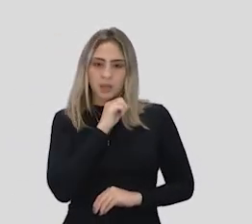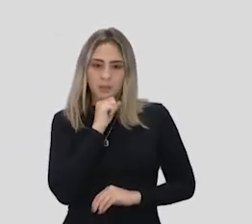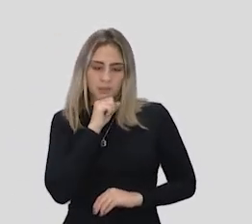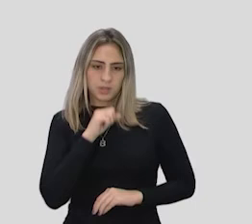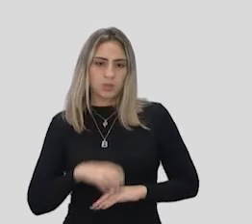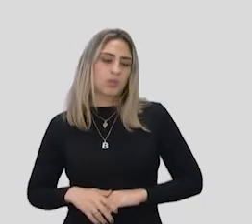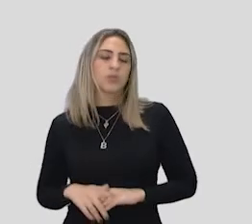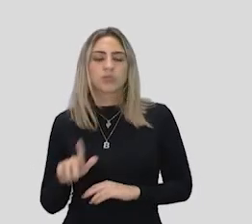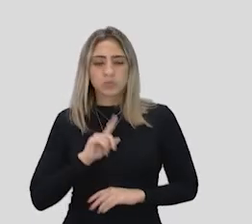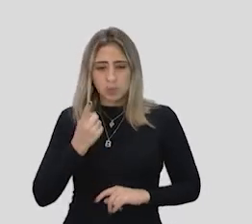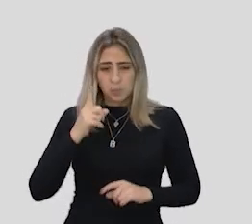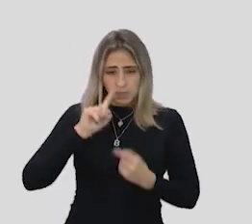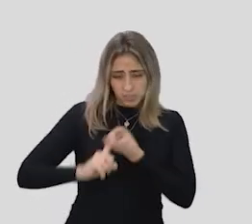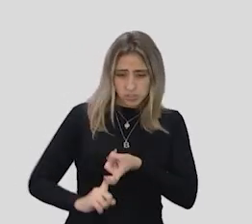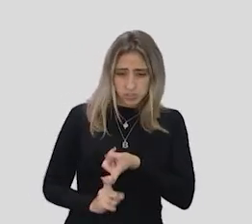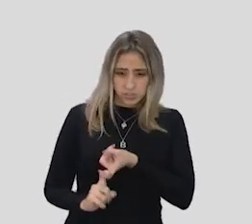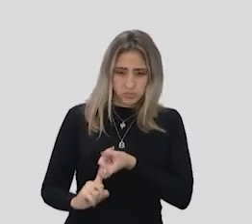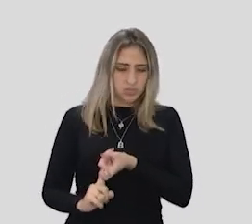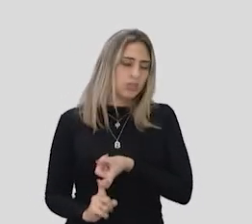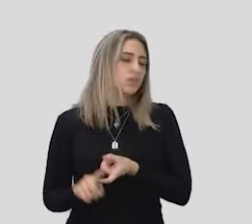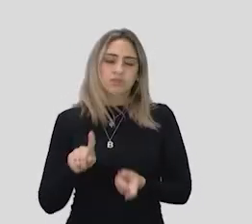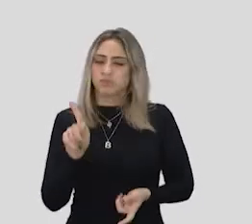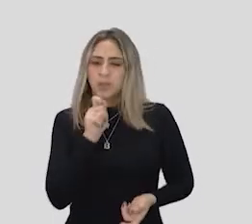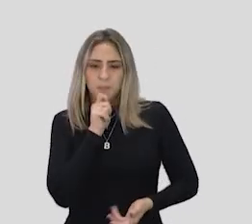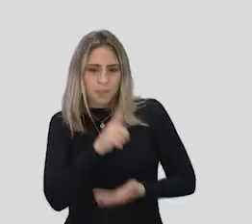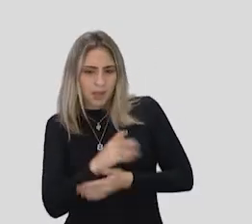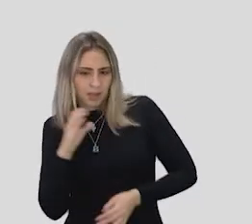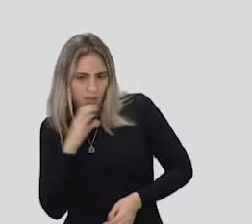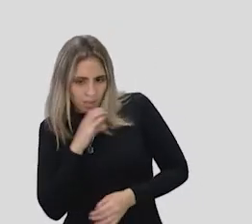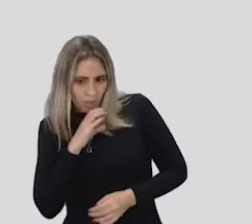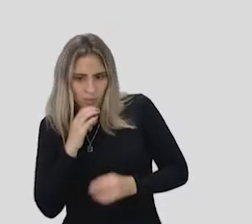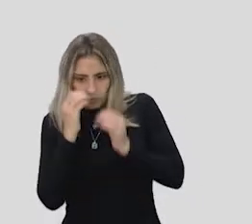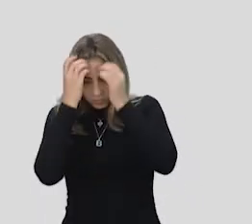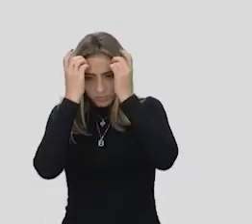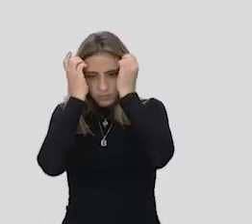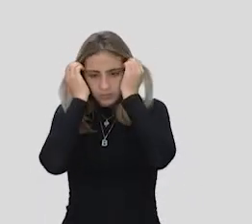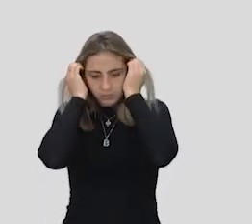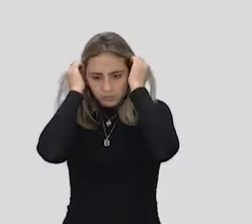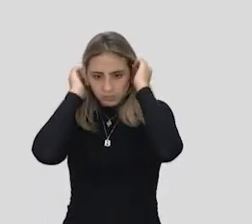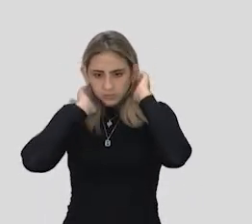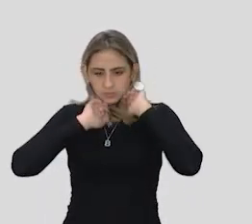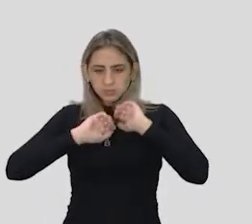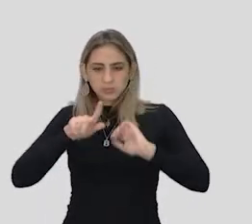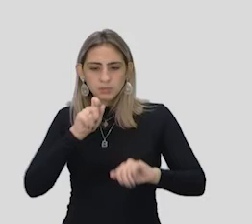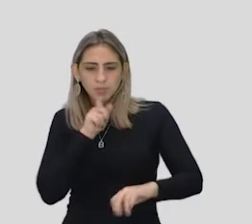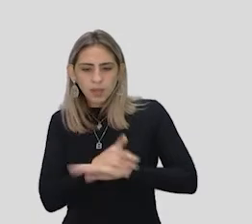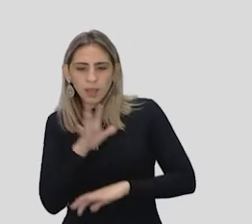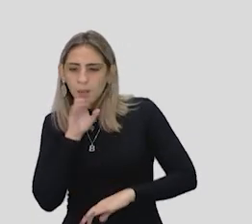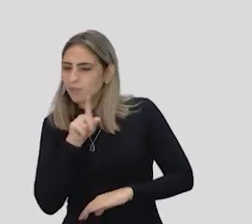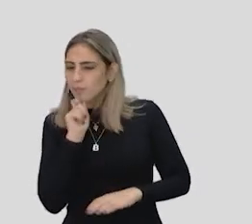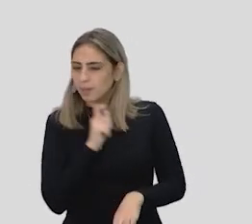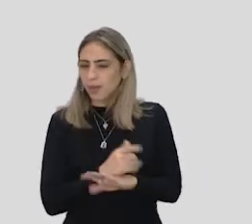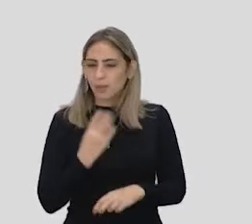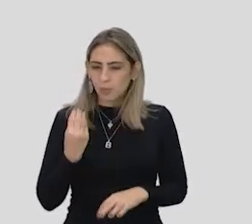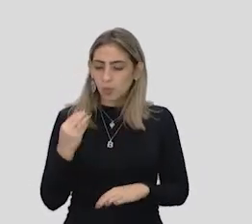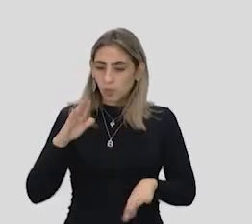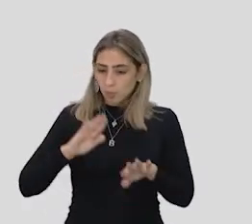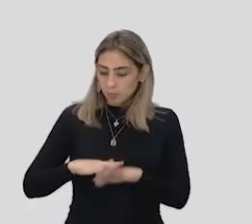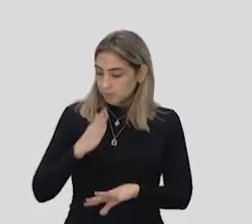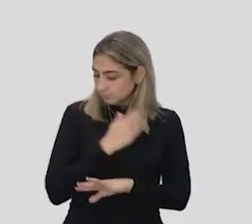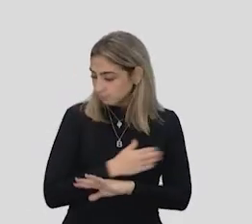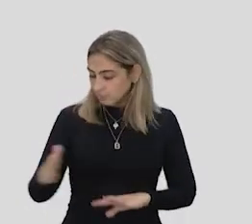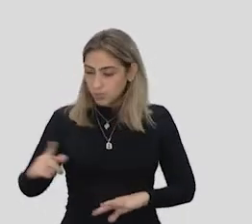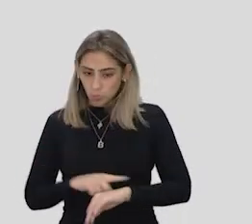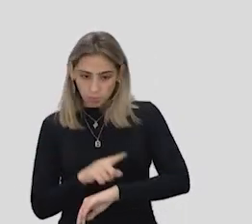se você tem uma dívida e se você não paga logo, né, se você pagar rápido, até que você não vai pagar muito. Mas passou um